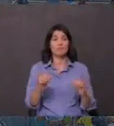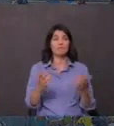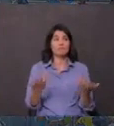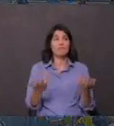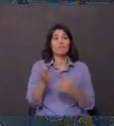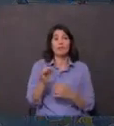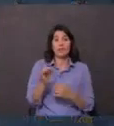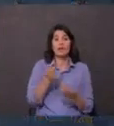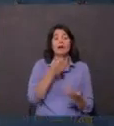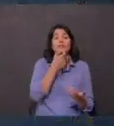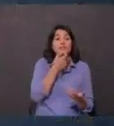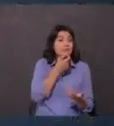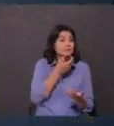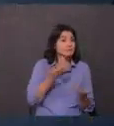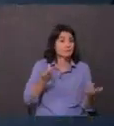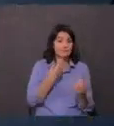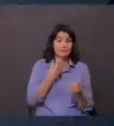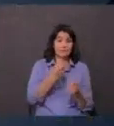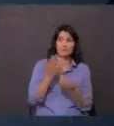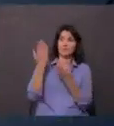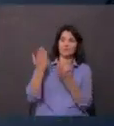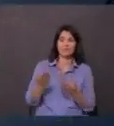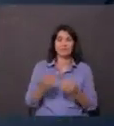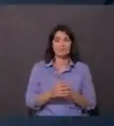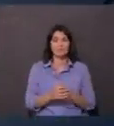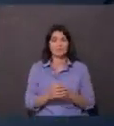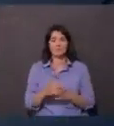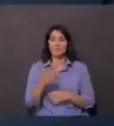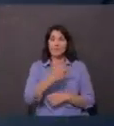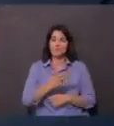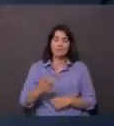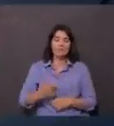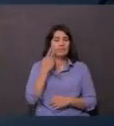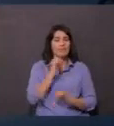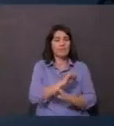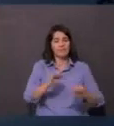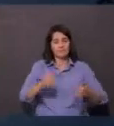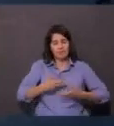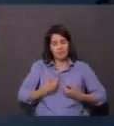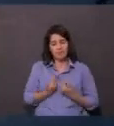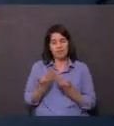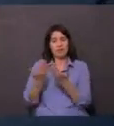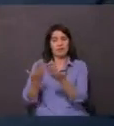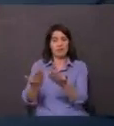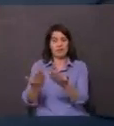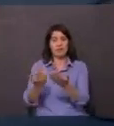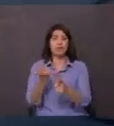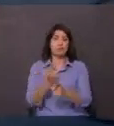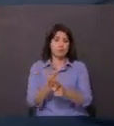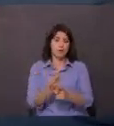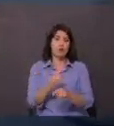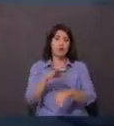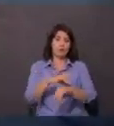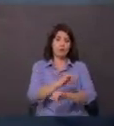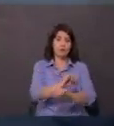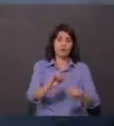pergunta. Só diante de uma entrega plena da vossa vida e assim também da vossa doença a